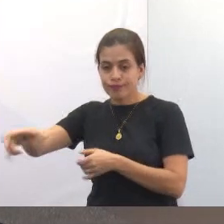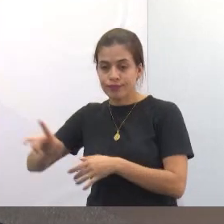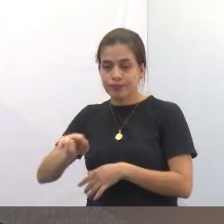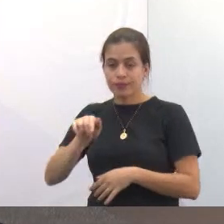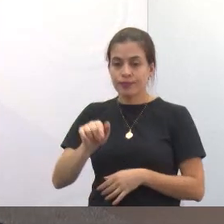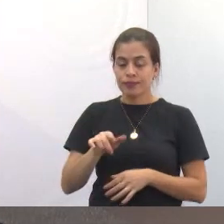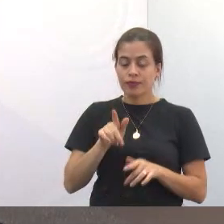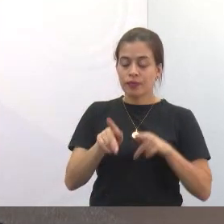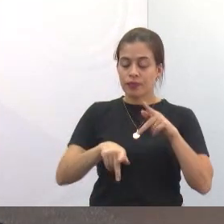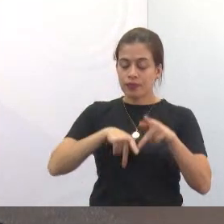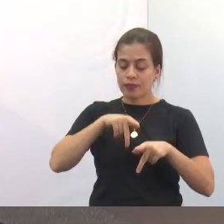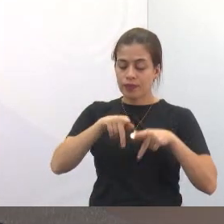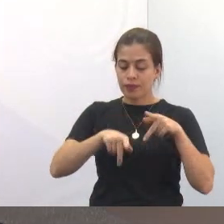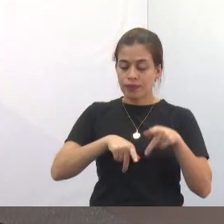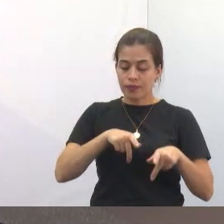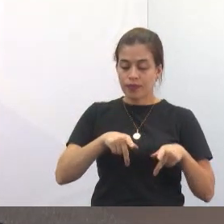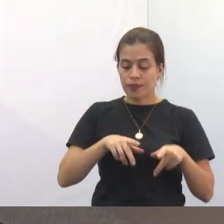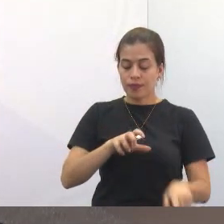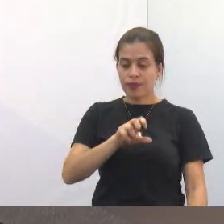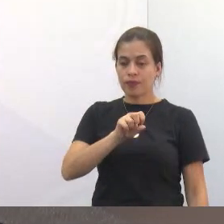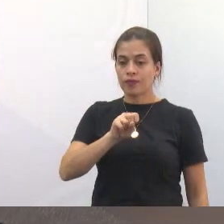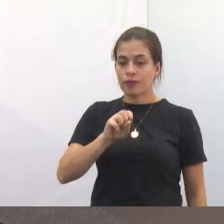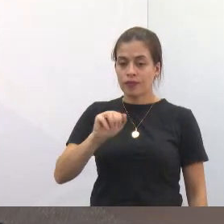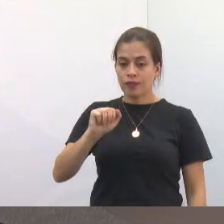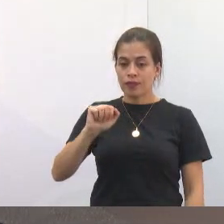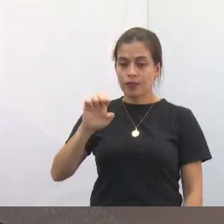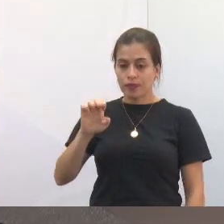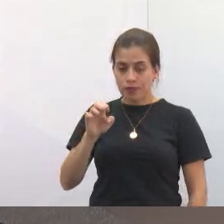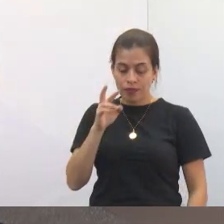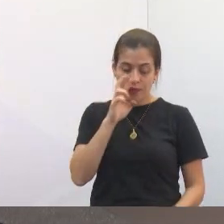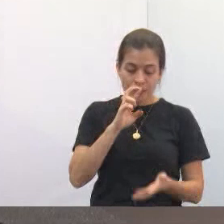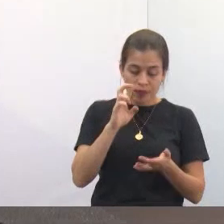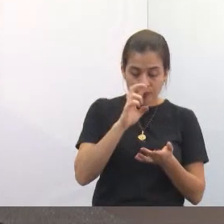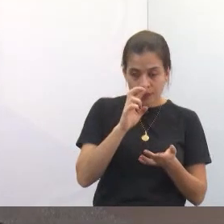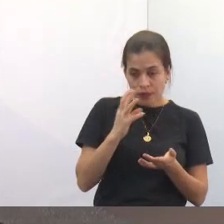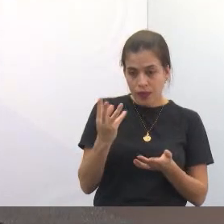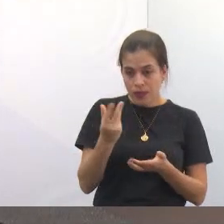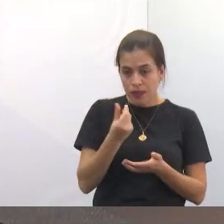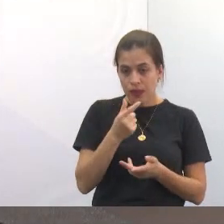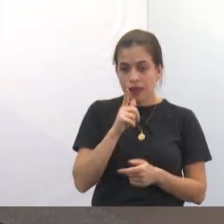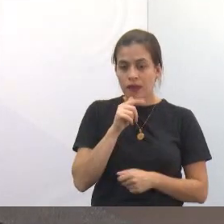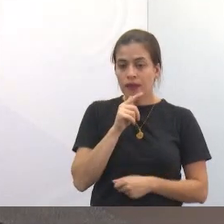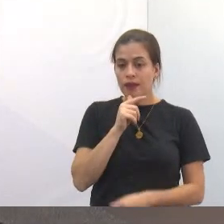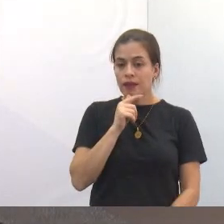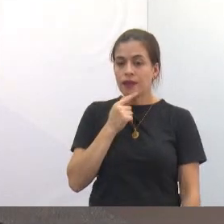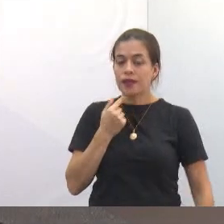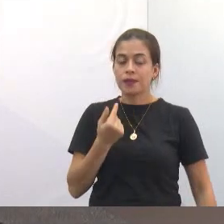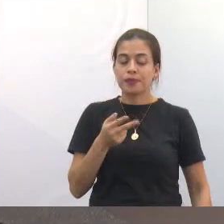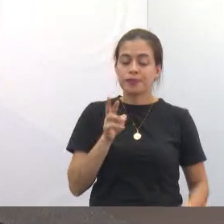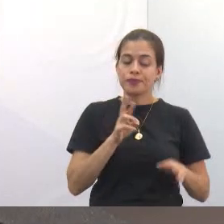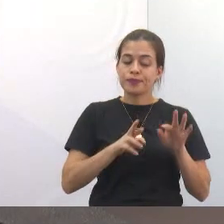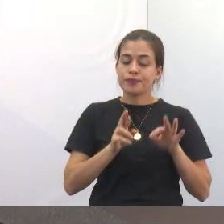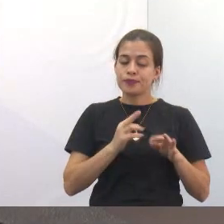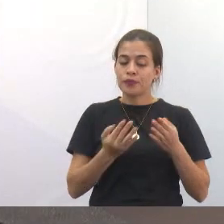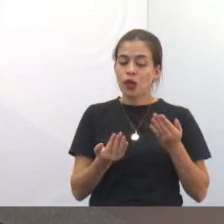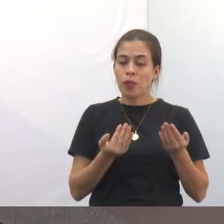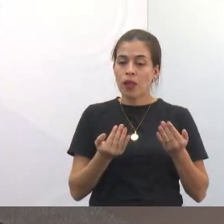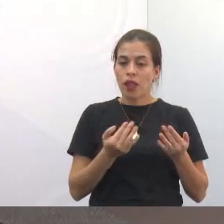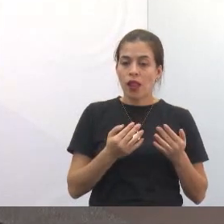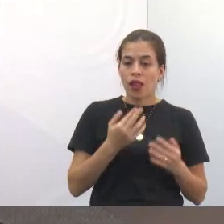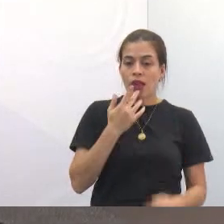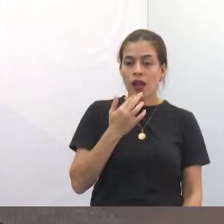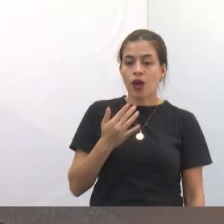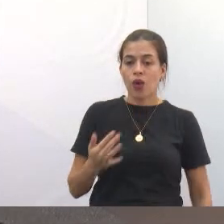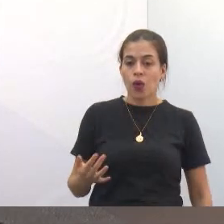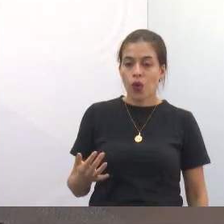no local o plano de monitoramento da qualidade da água, monitorando os parâmetros cor,